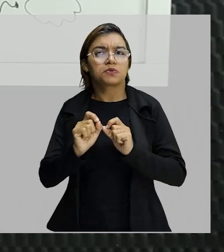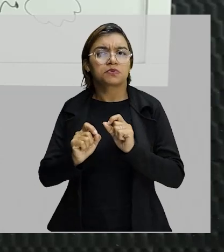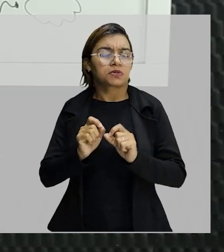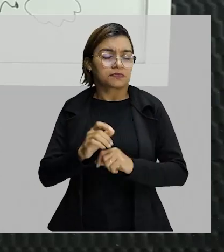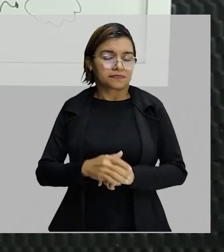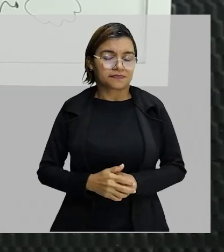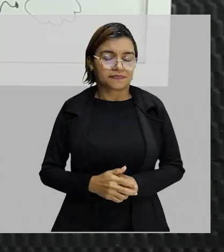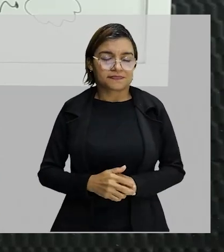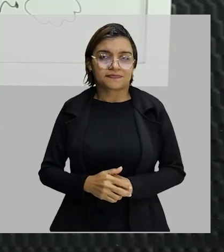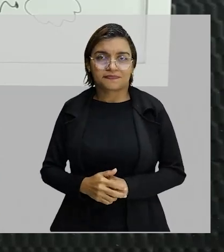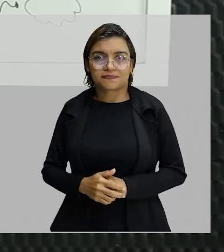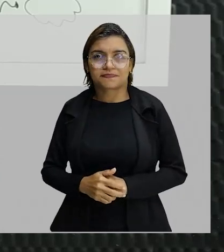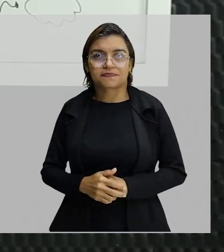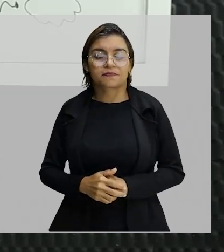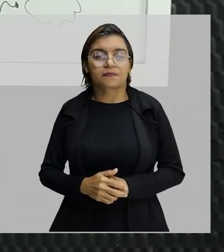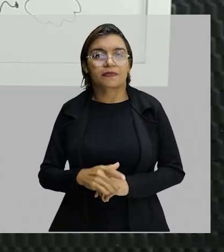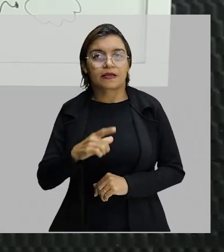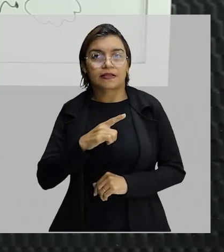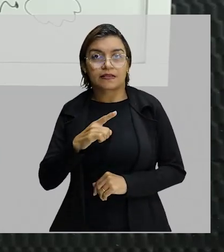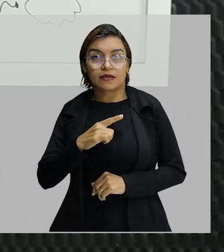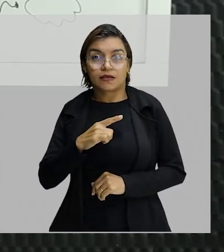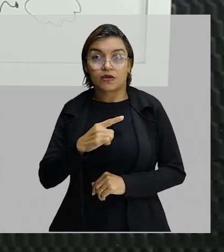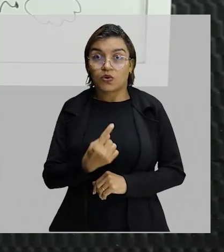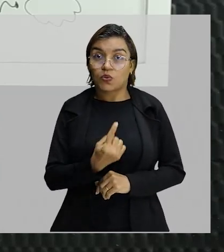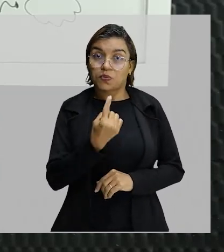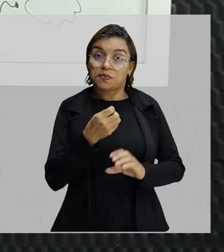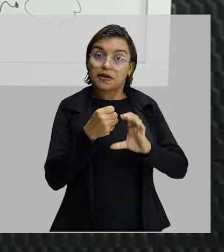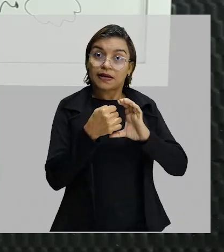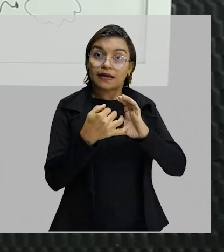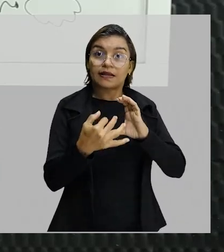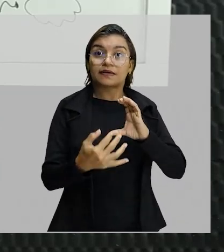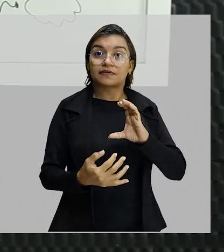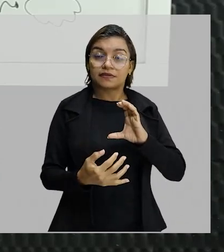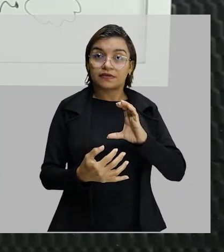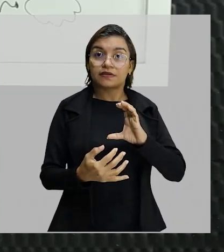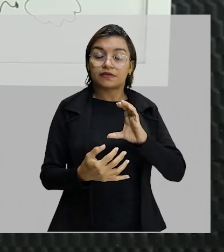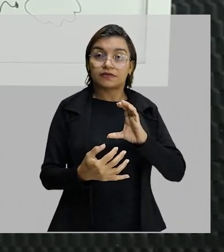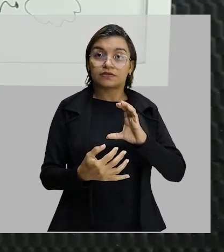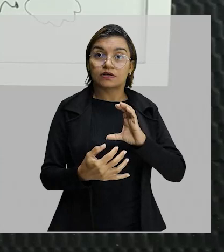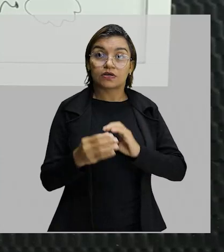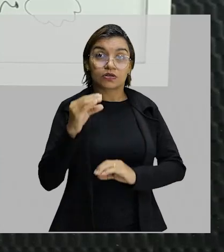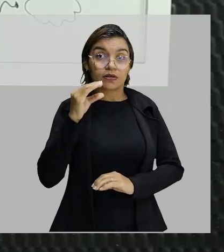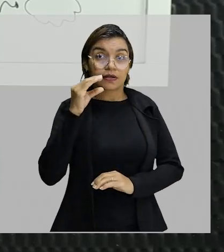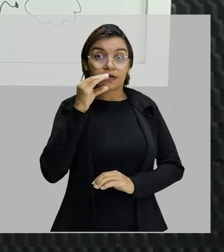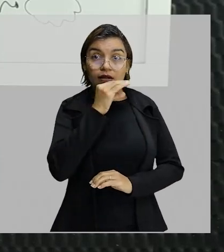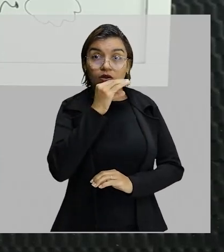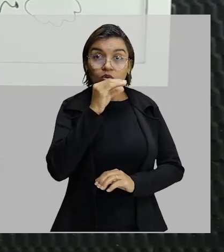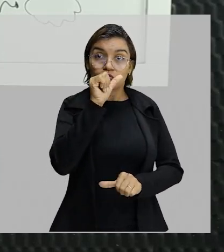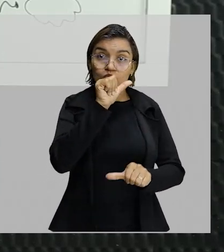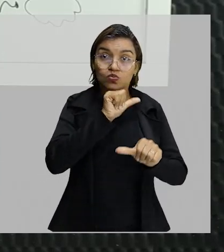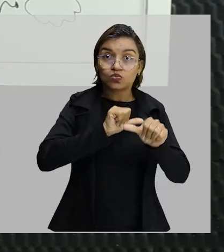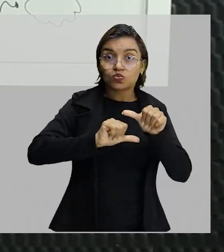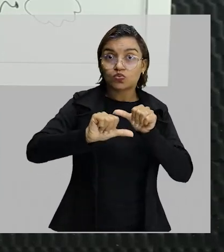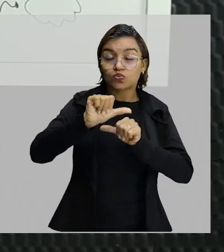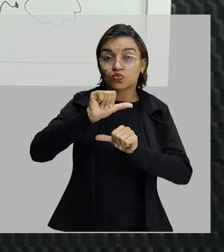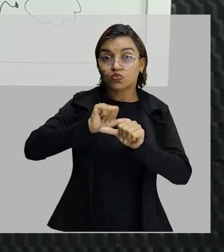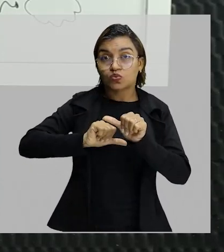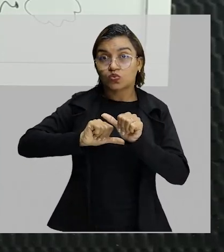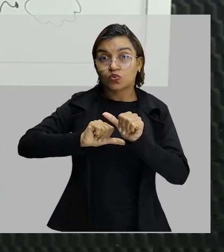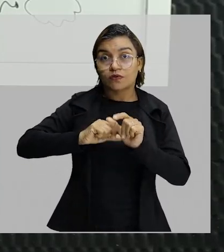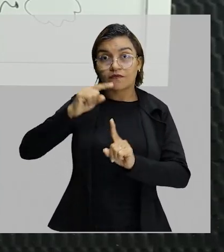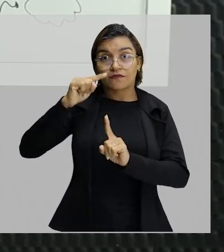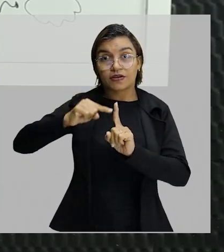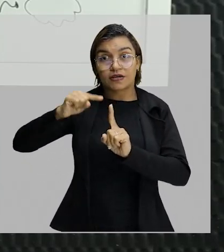ser o seguinte, é que vai existir uma característica da troca de calor para uma variação